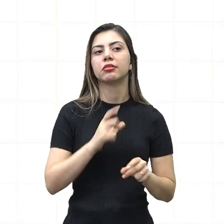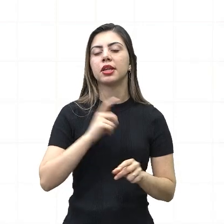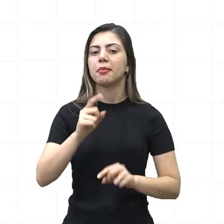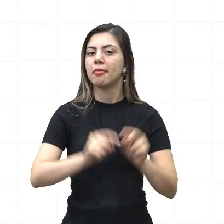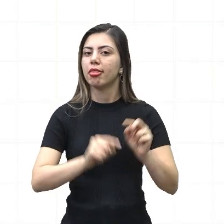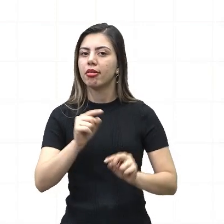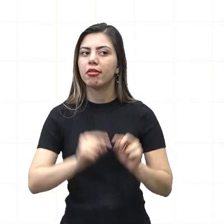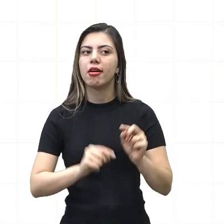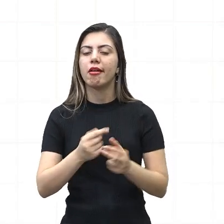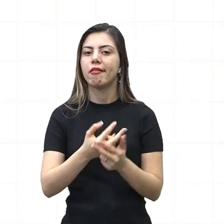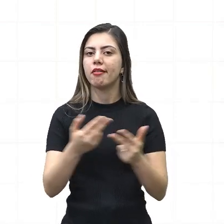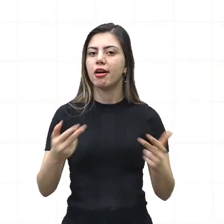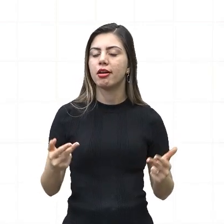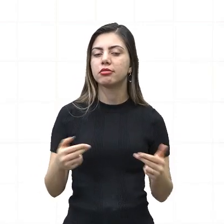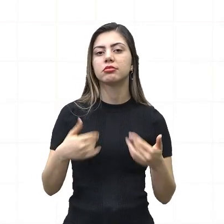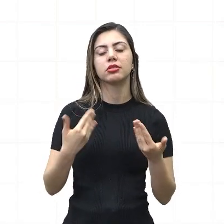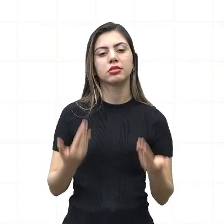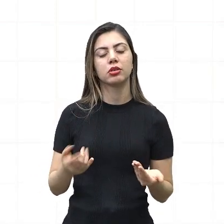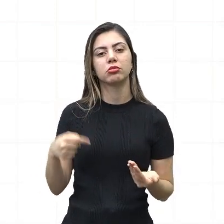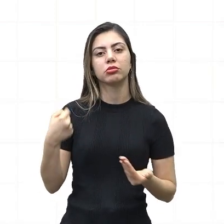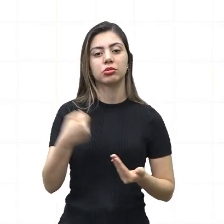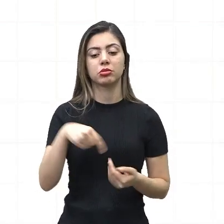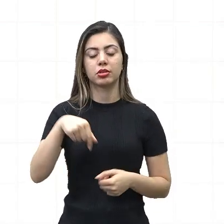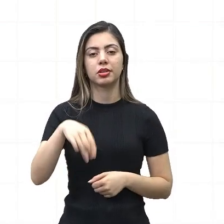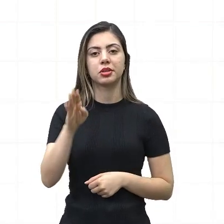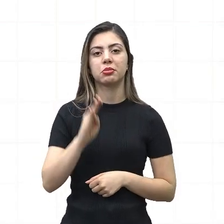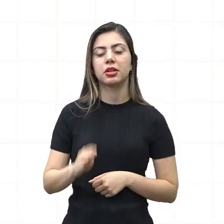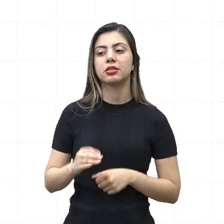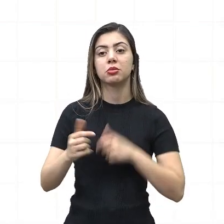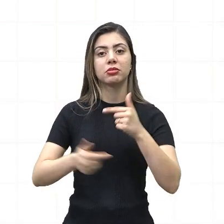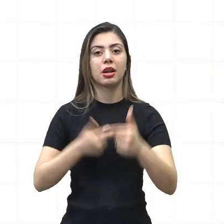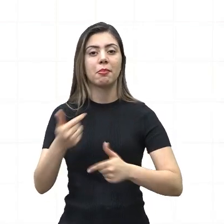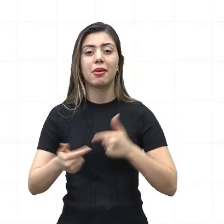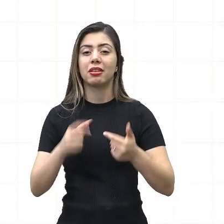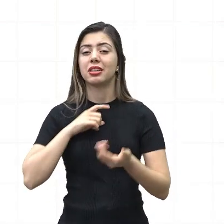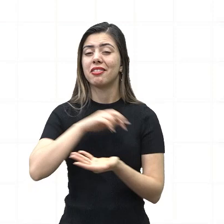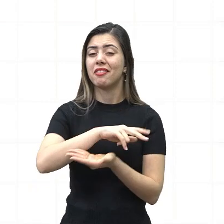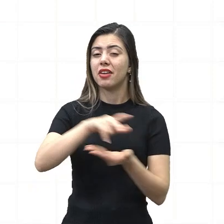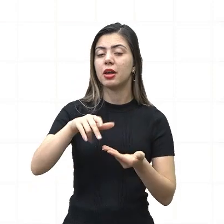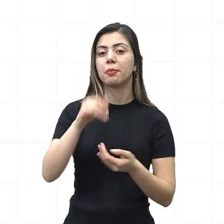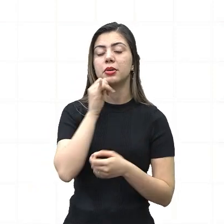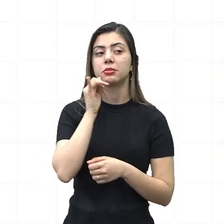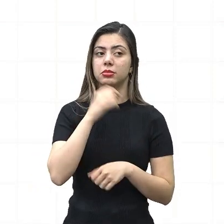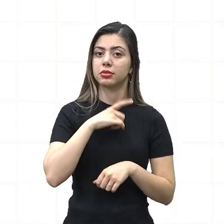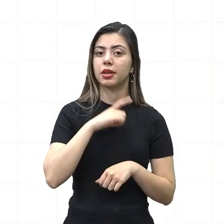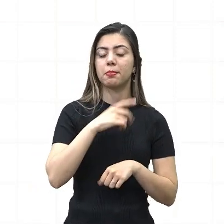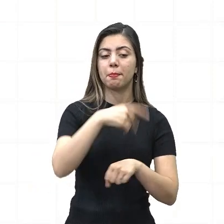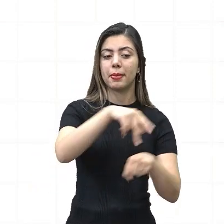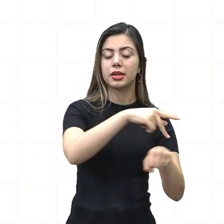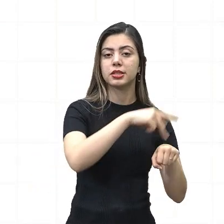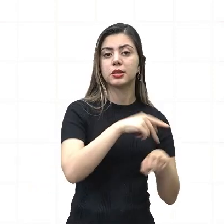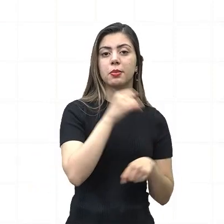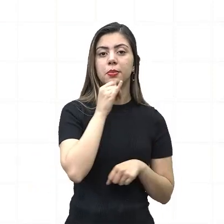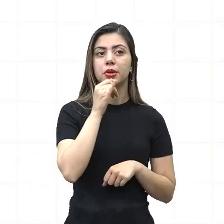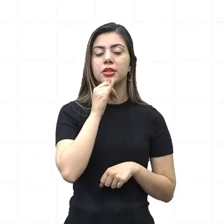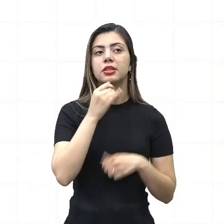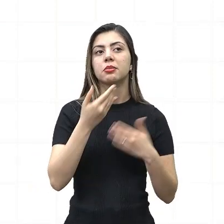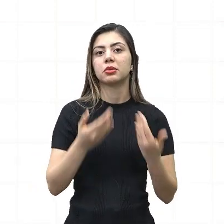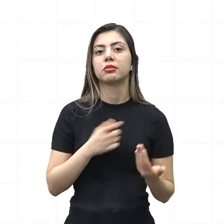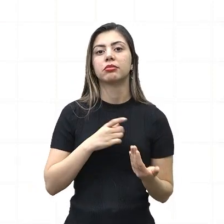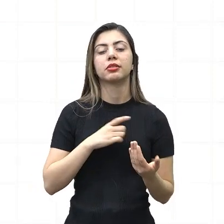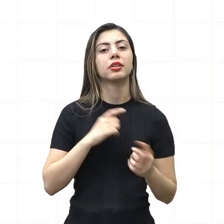serviços. Então, as formas de trabalho no Brasil, elas variam muito. Tem país, gente, por exemplo, lá no Oriente